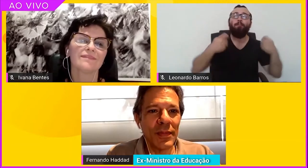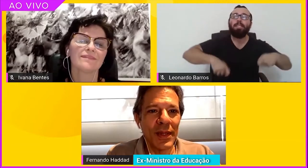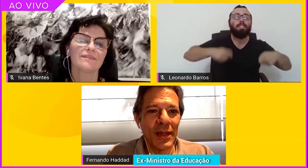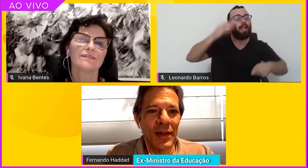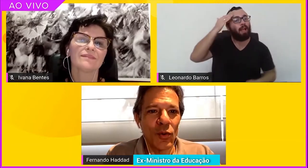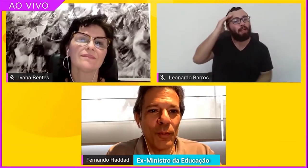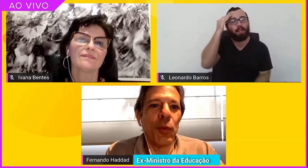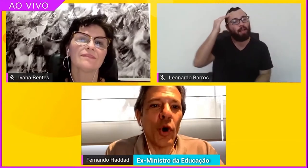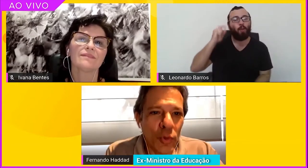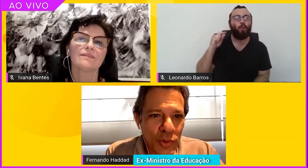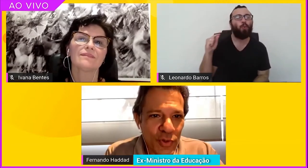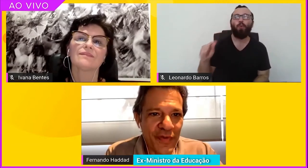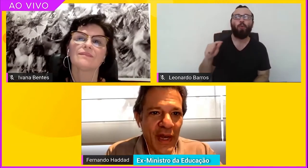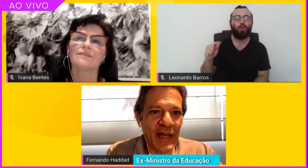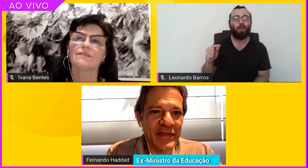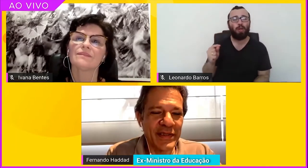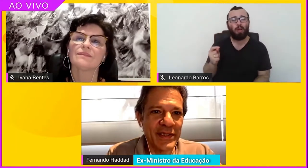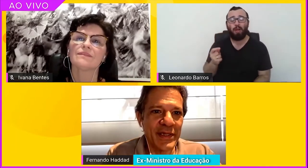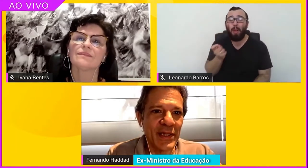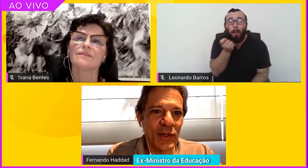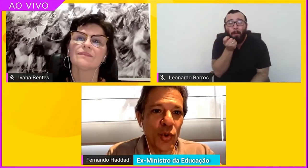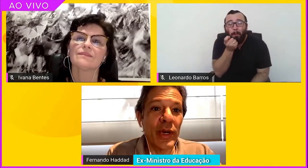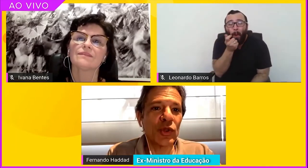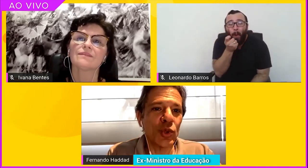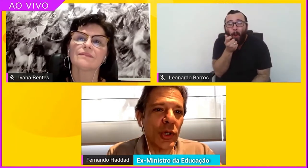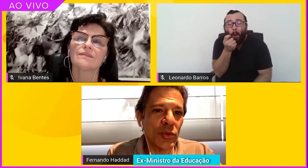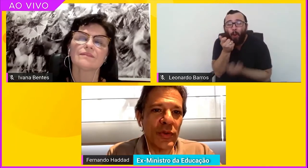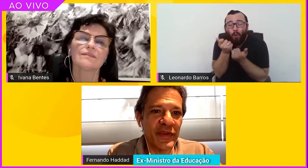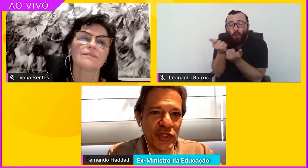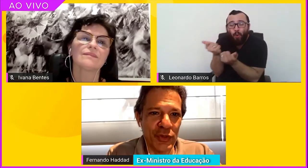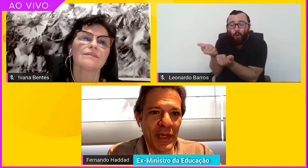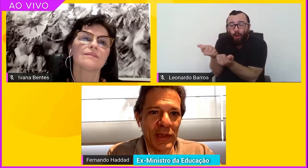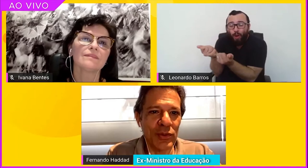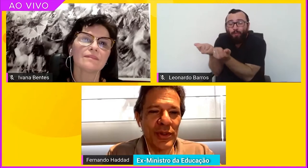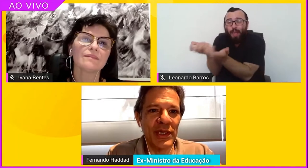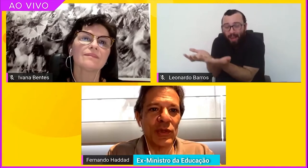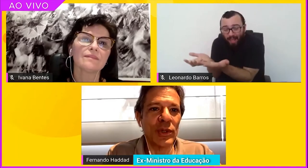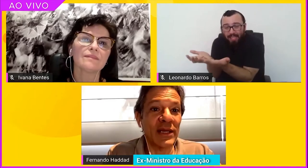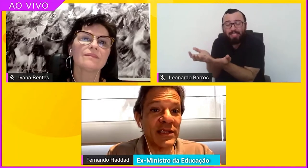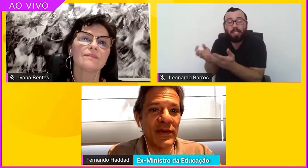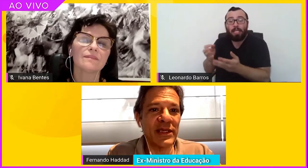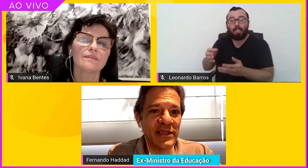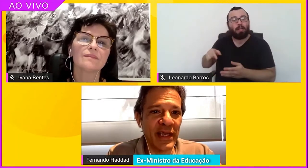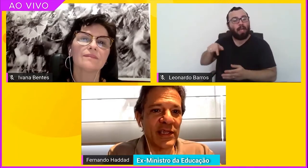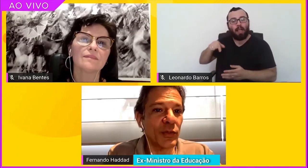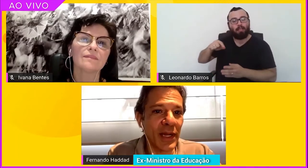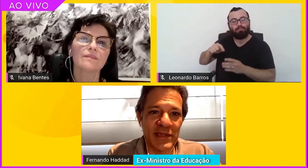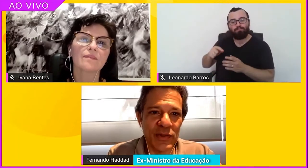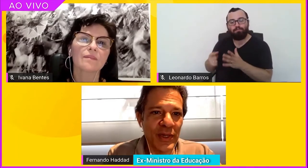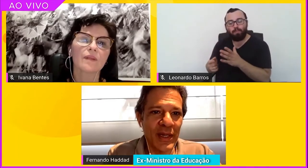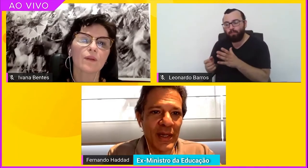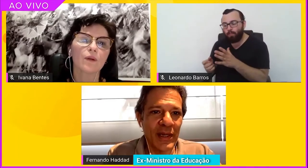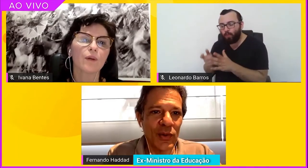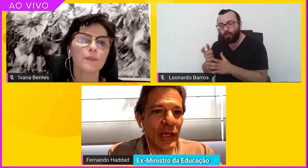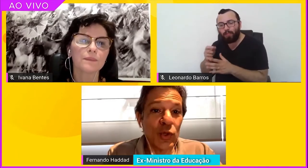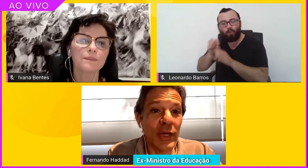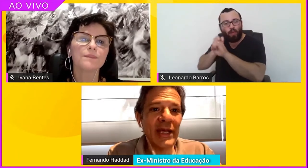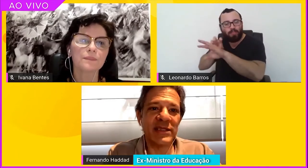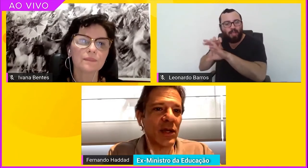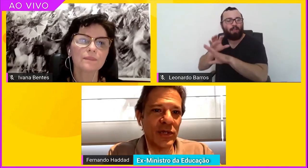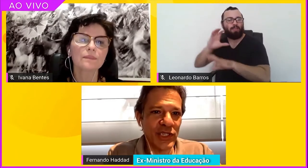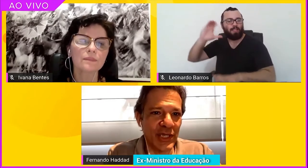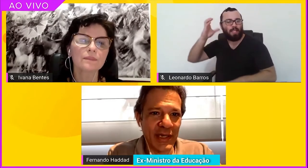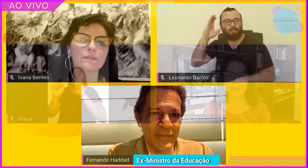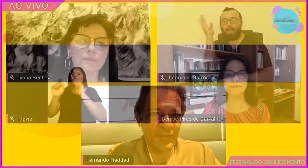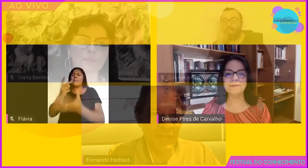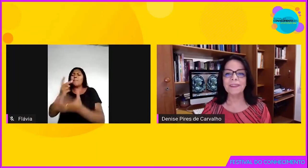o pouco que se oferece, o retorno do investimento em educação e em ciência no Brasil, o retorno